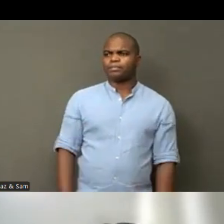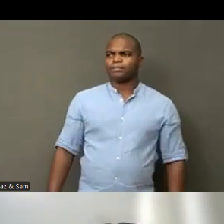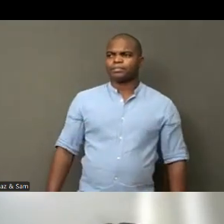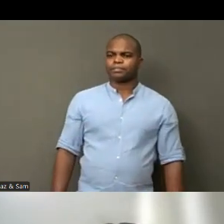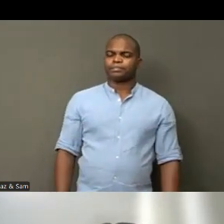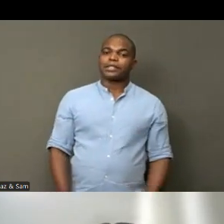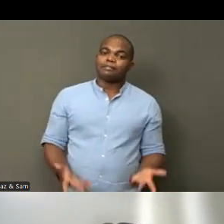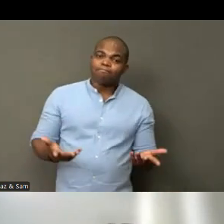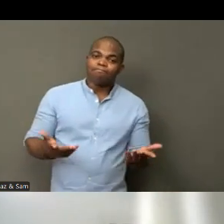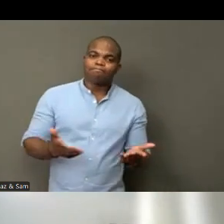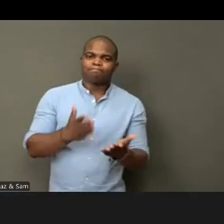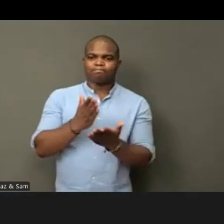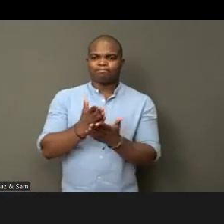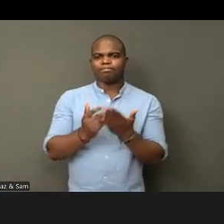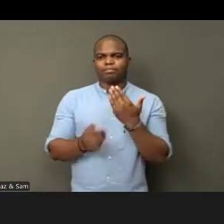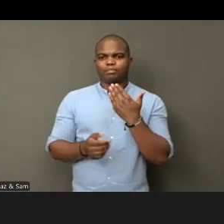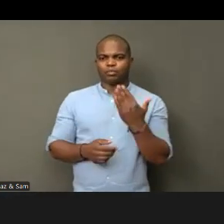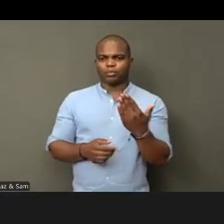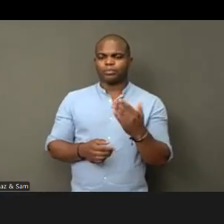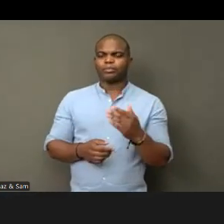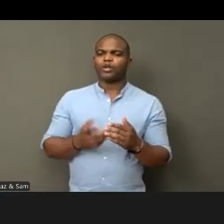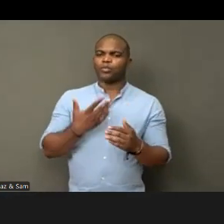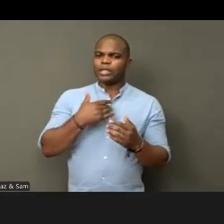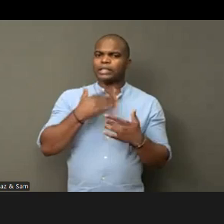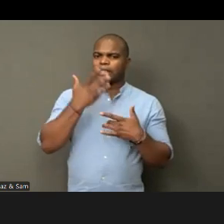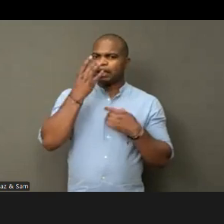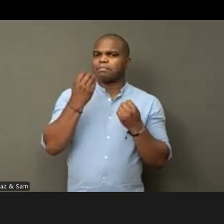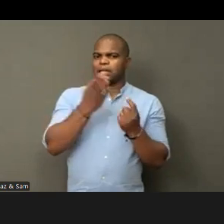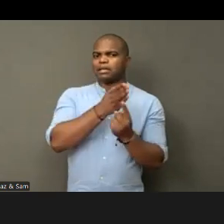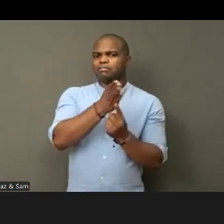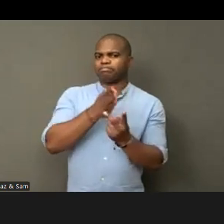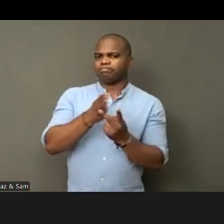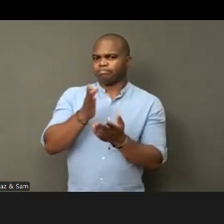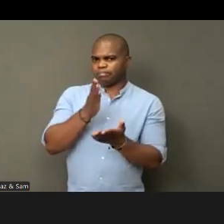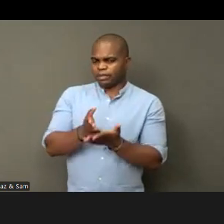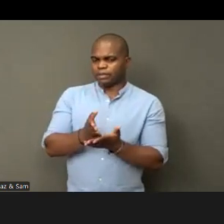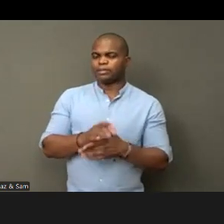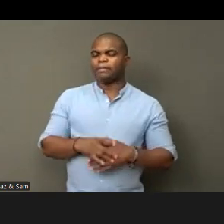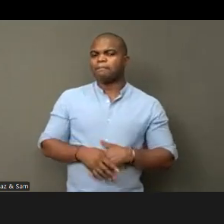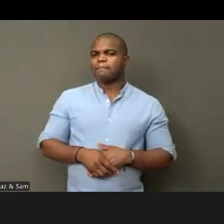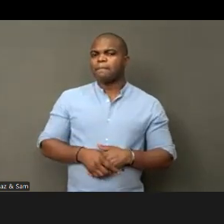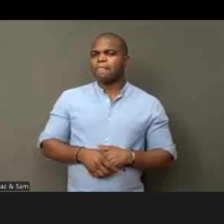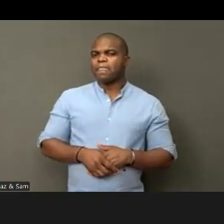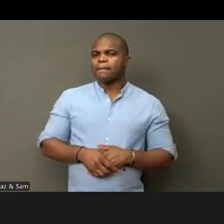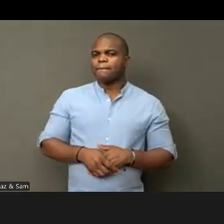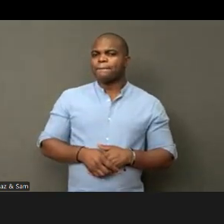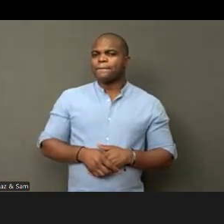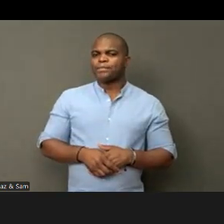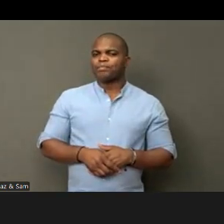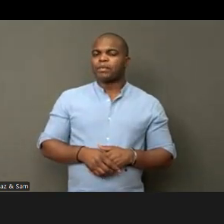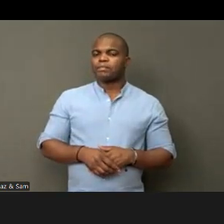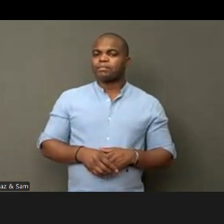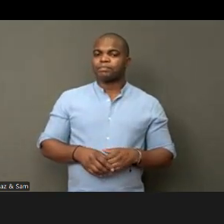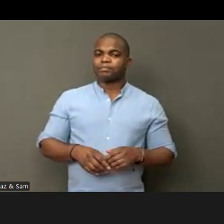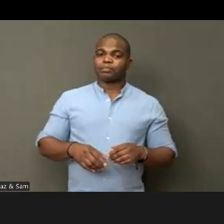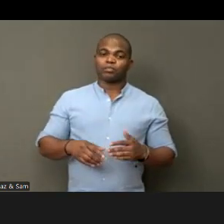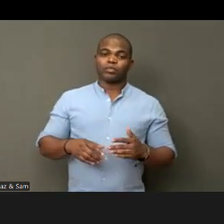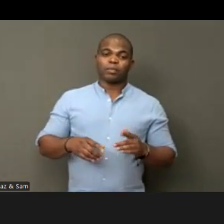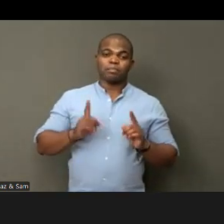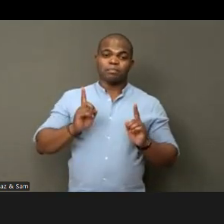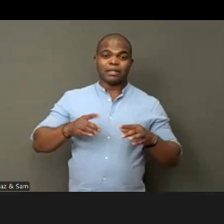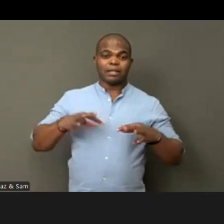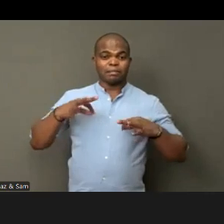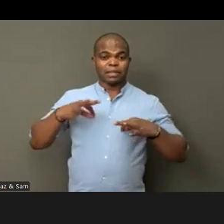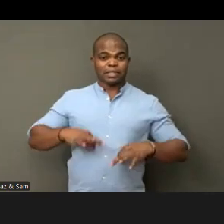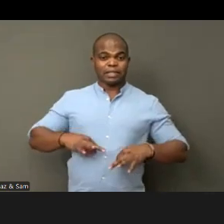essa é uma intervenção multissetorial, é isso que nós queremos chamar isso, e sem fazer dessa forma seria impossível